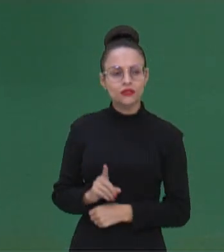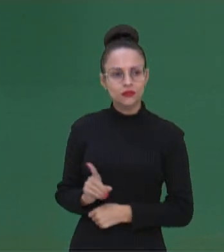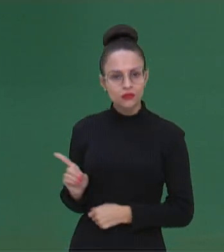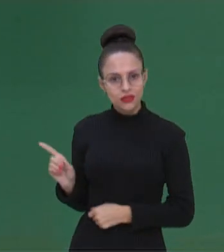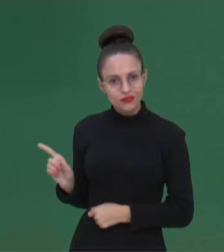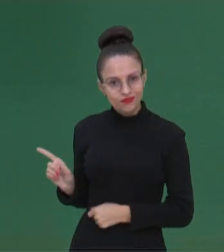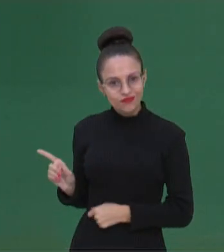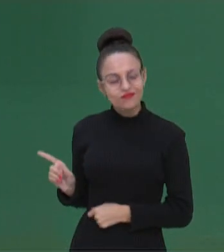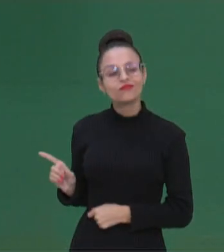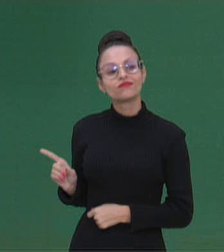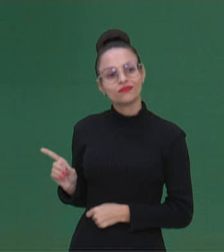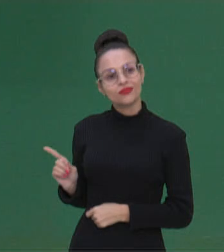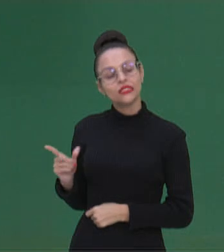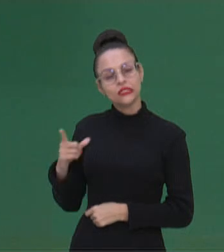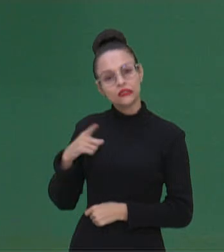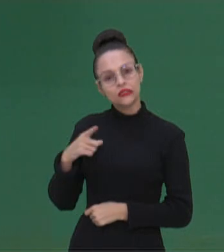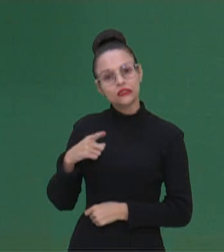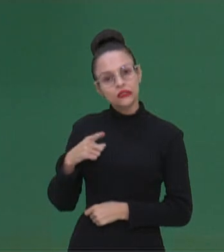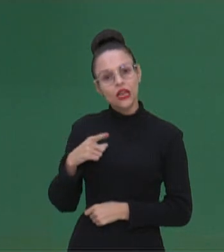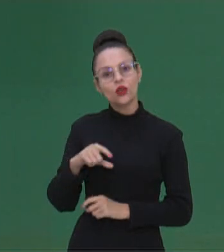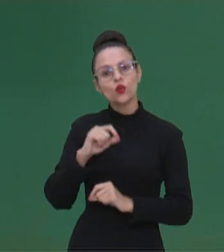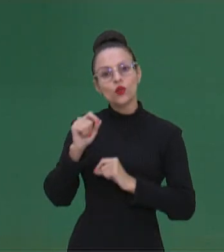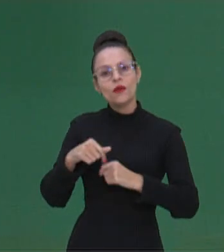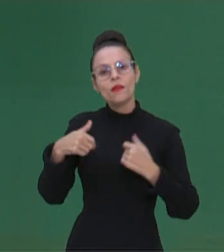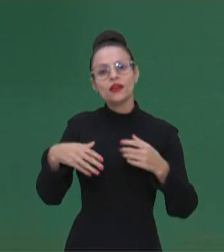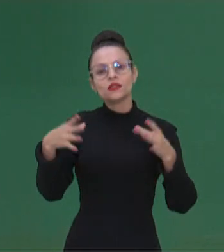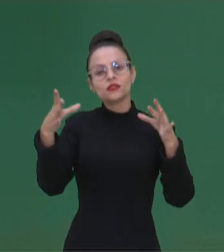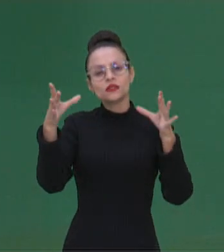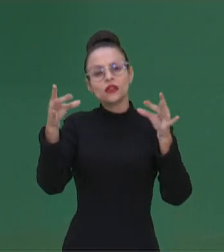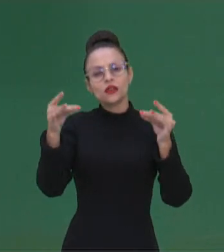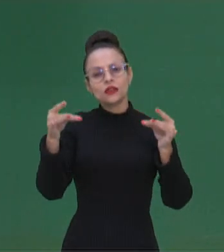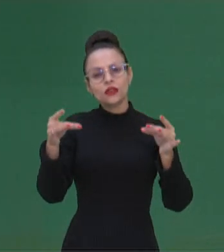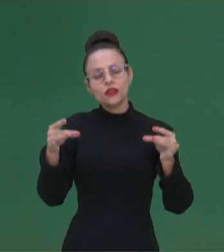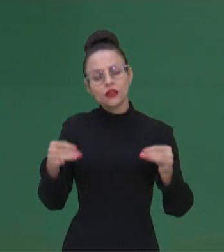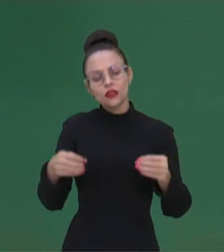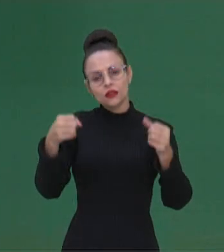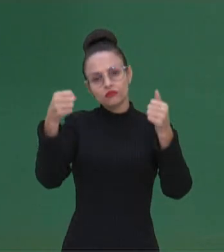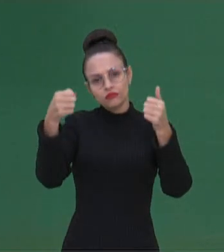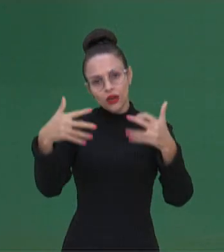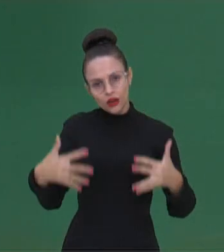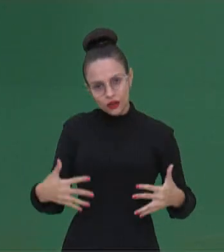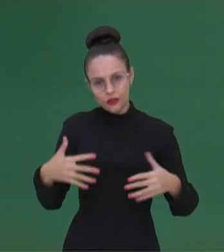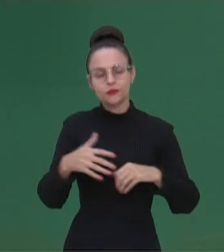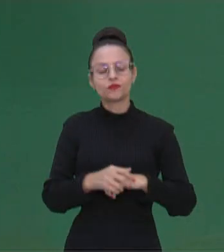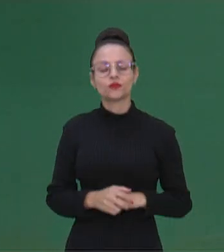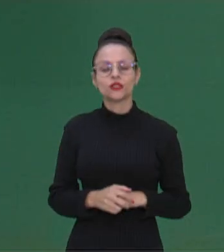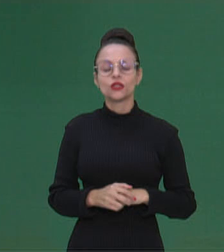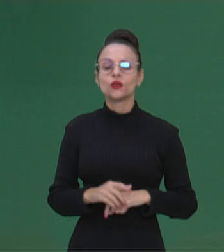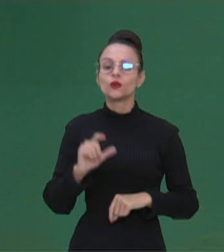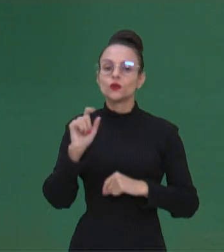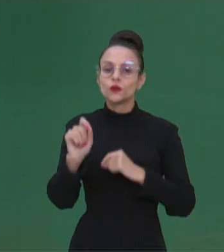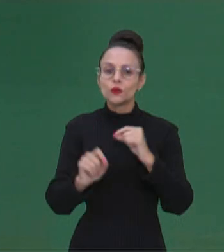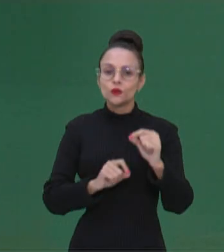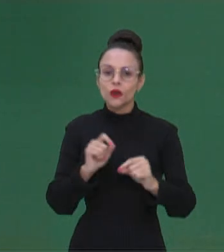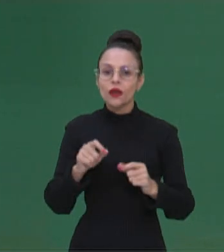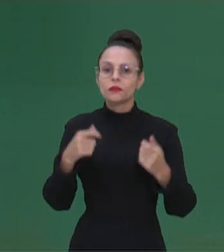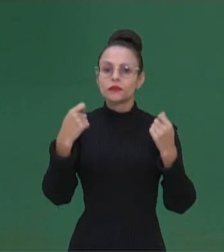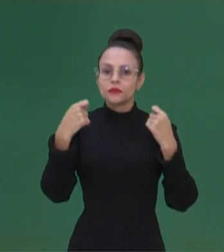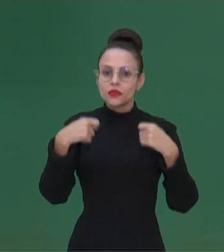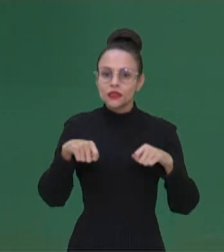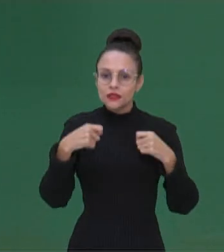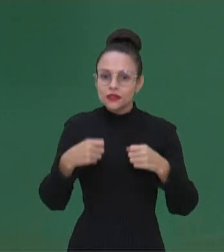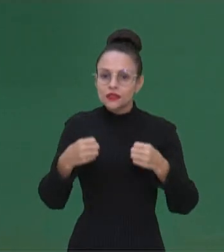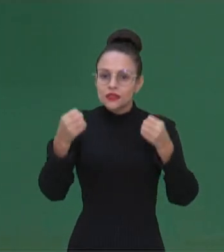aqui há uma expansão do que a gente colocou no LIDE. Ou seja, eu